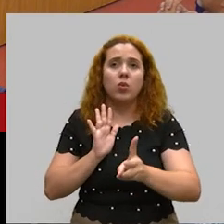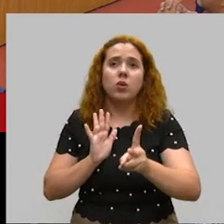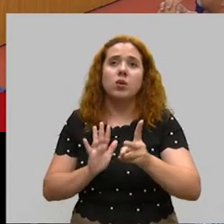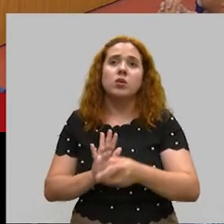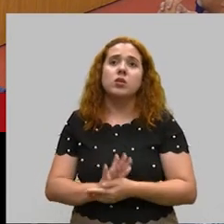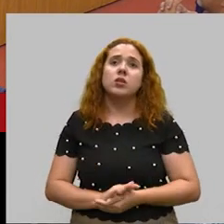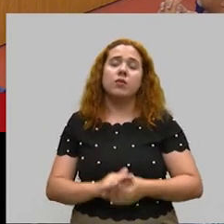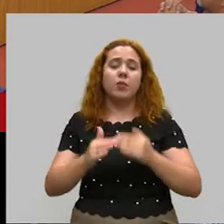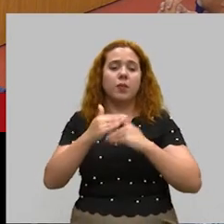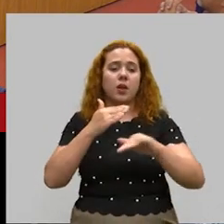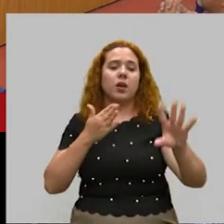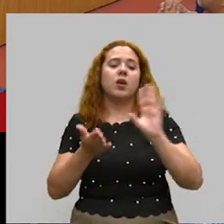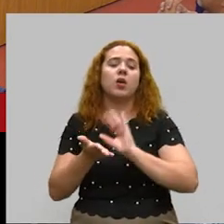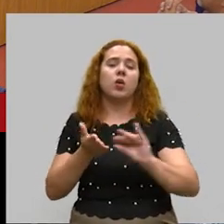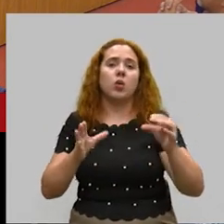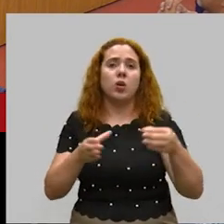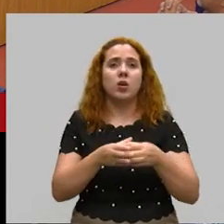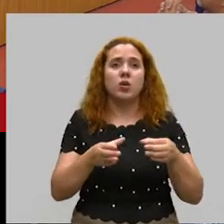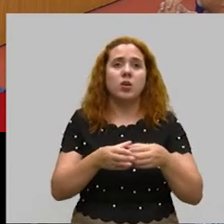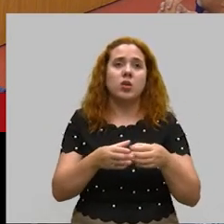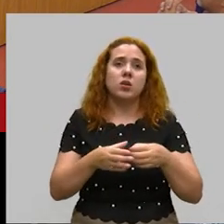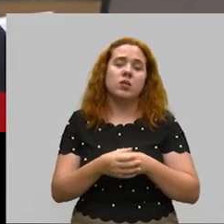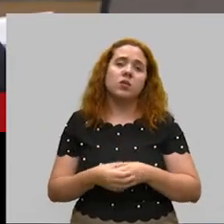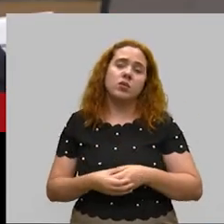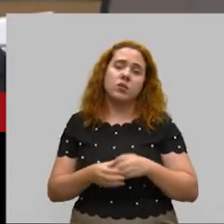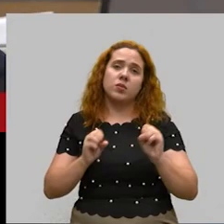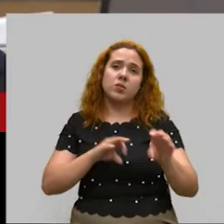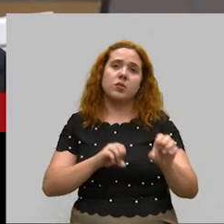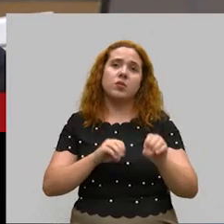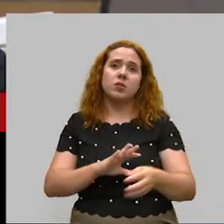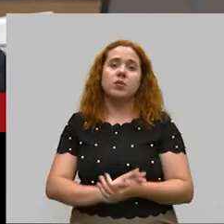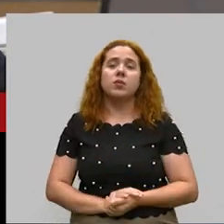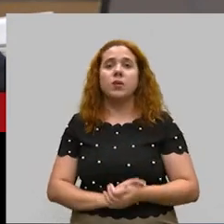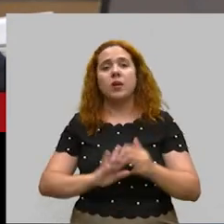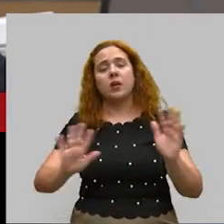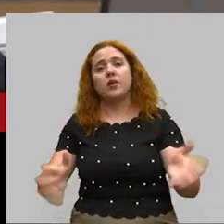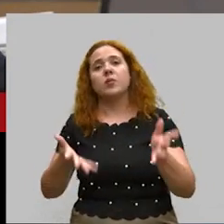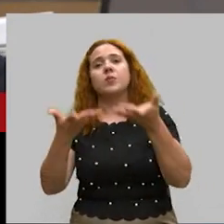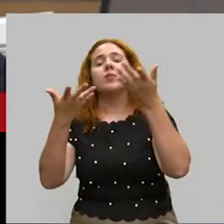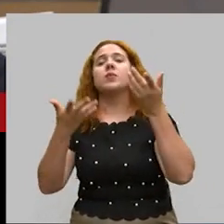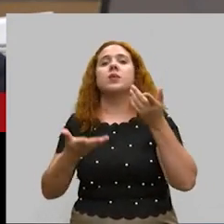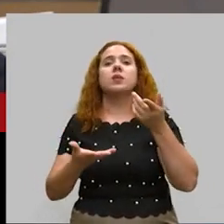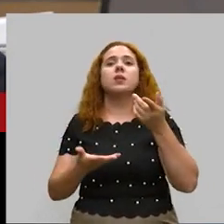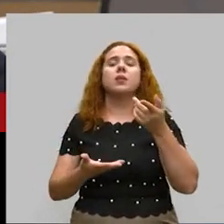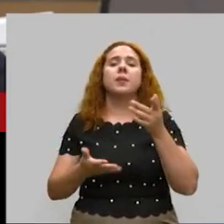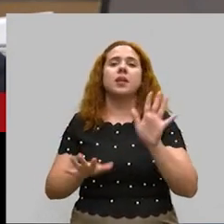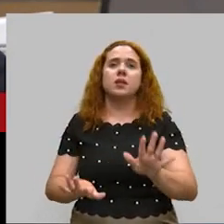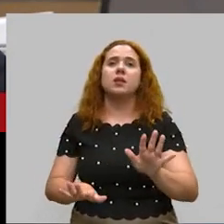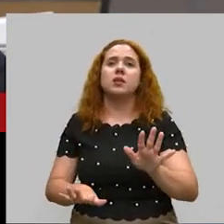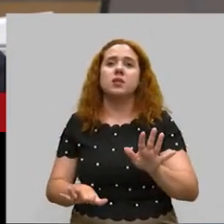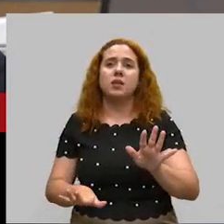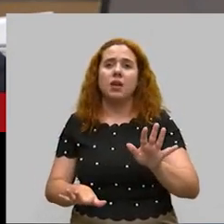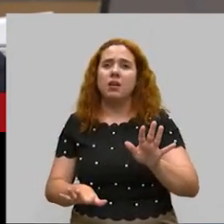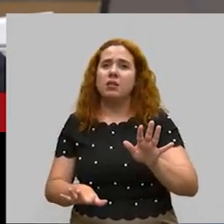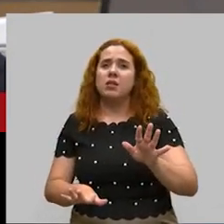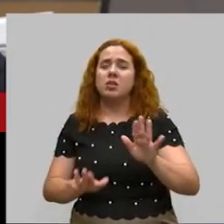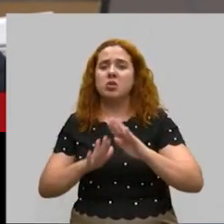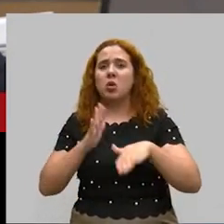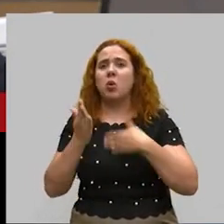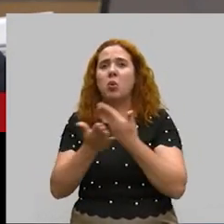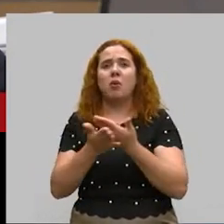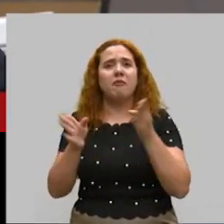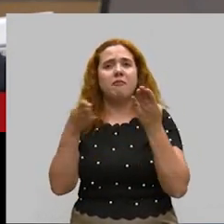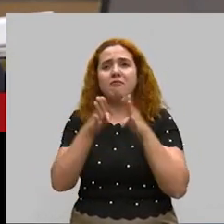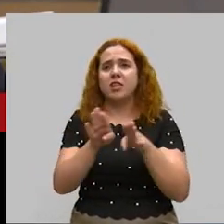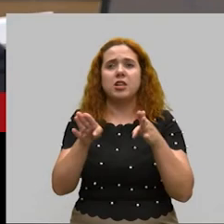de educação reconhecendo essa história e estimulando para que a gente não permita que mais nenhuma escola do campus se